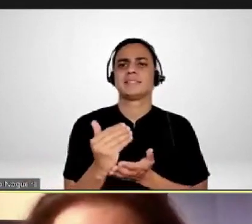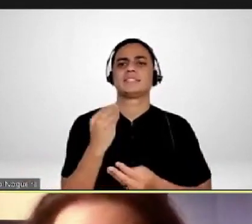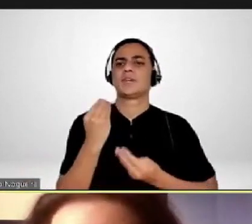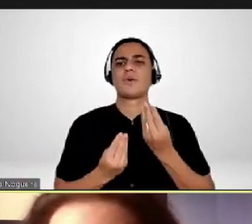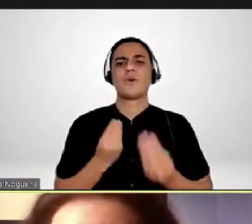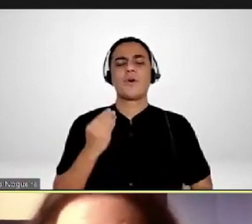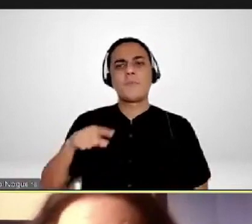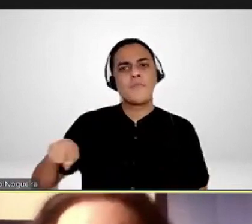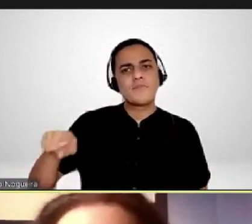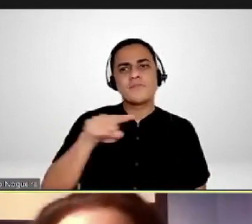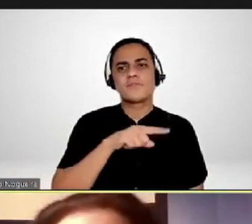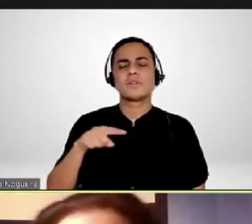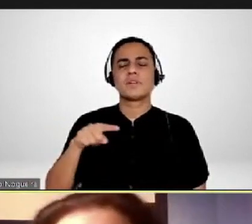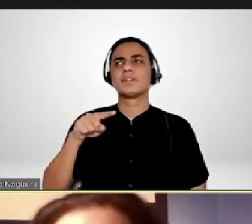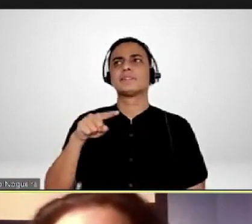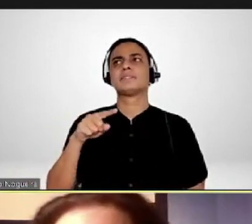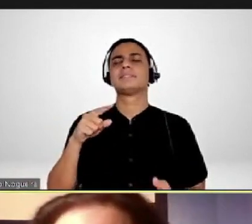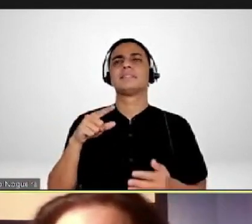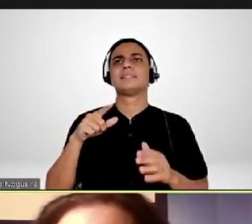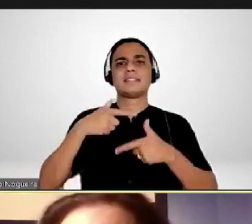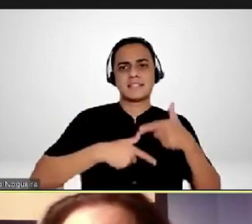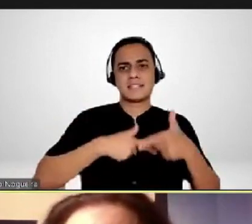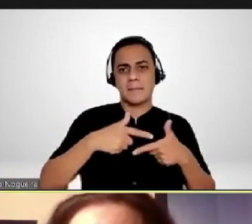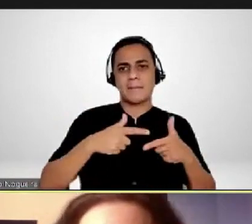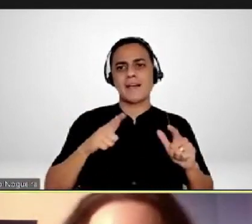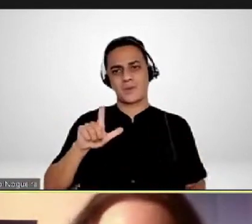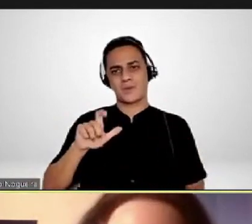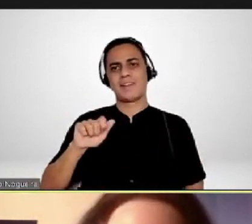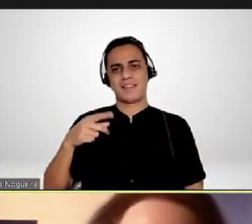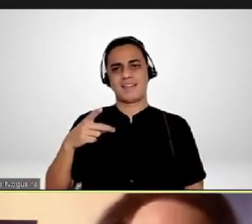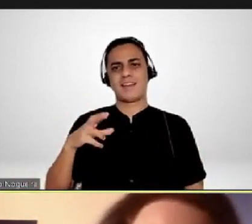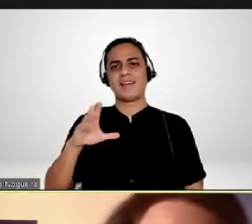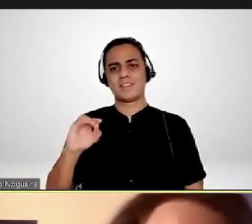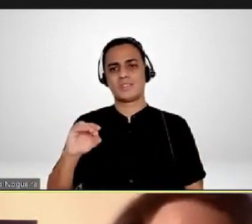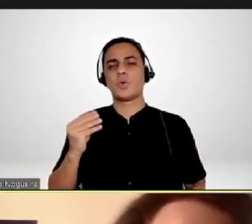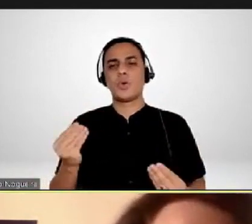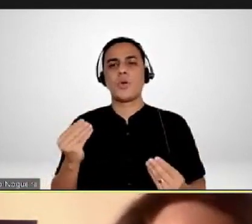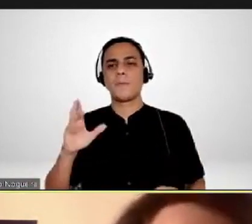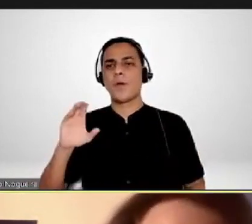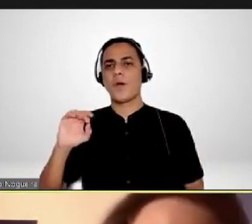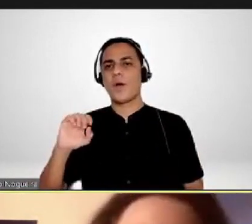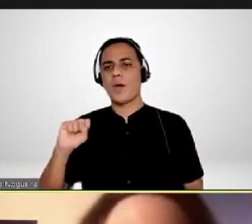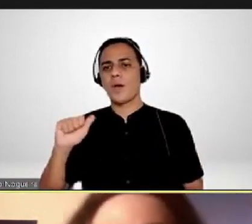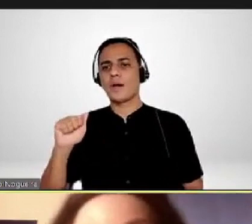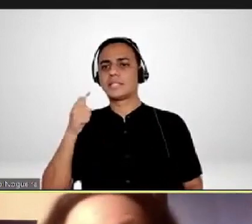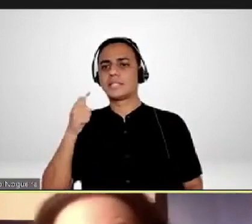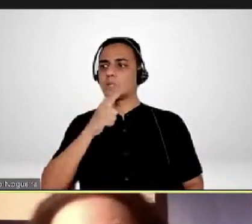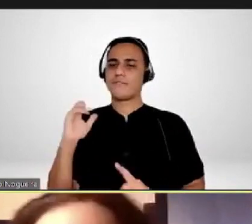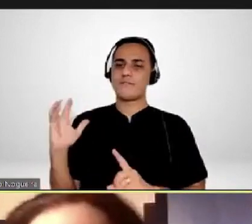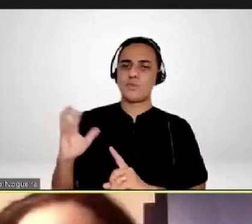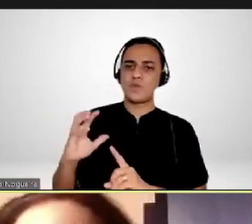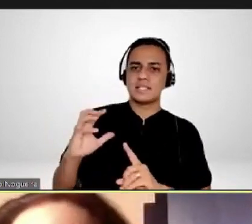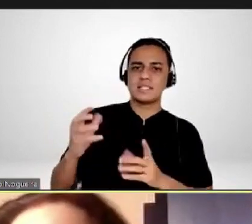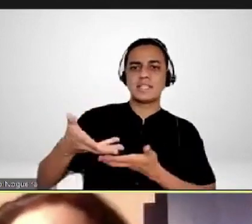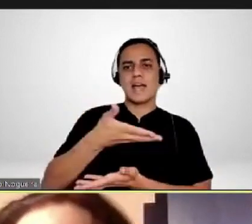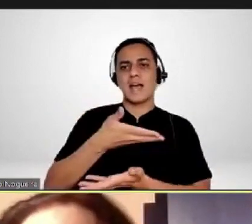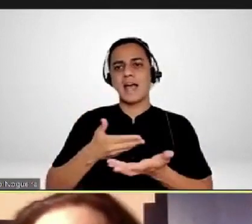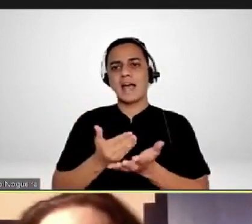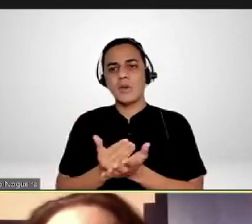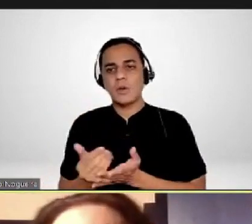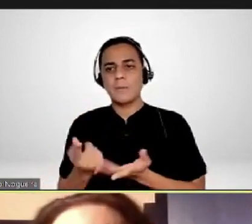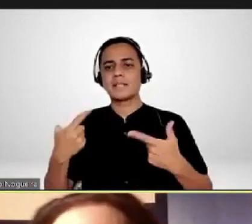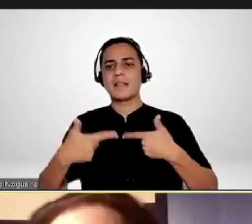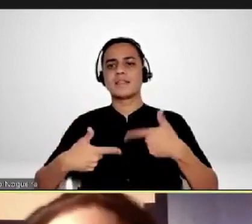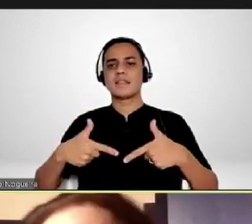vocês, a partir do trabalho que o Leandro desenvolve, como é que a Rosa interfere e que vocês passam a fazer um